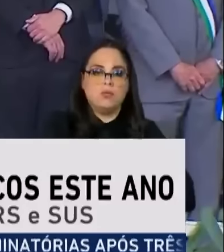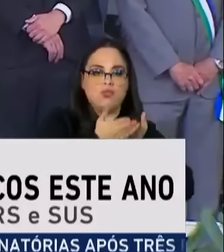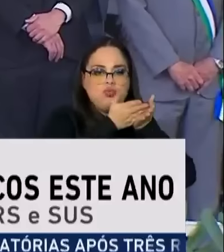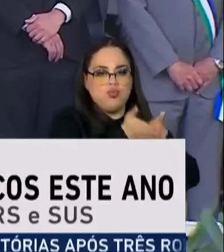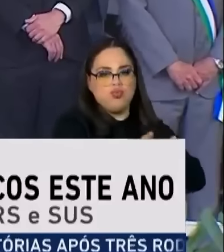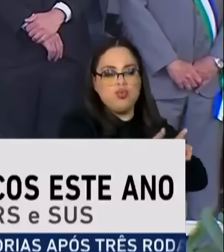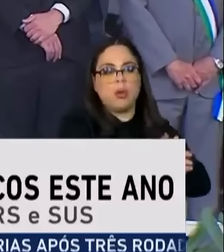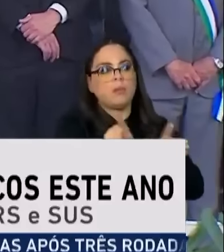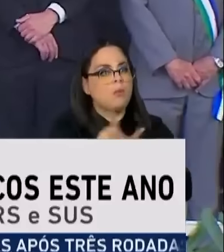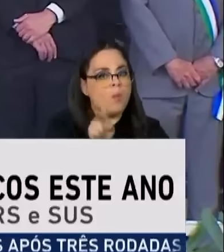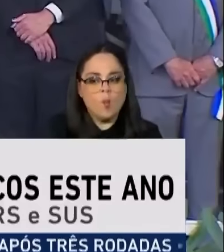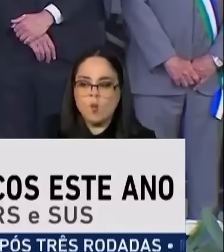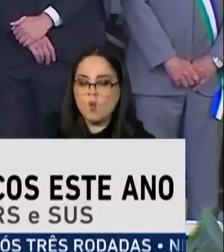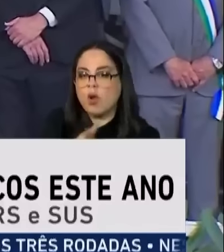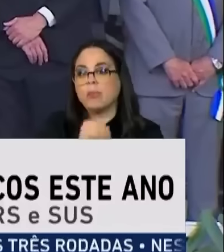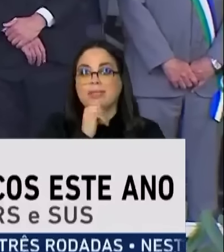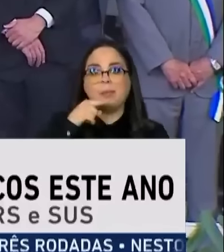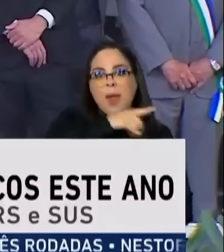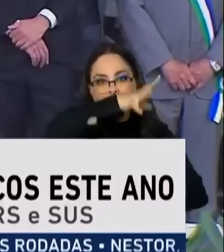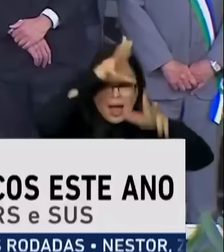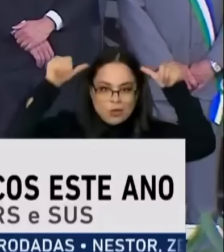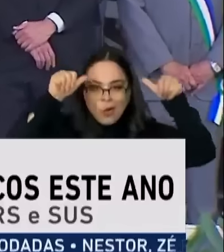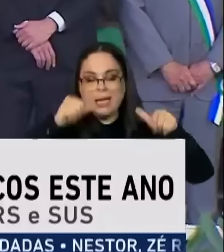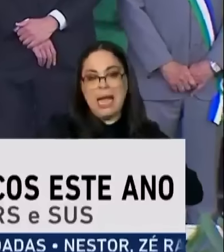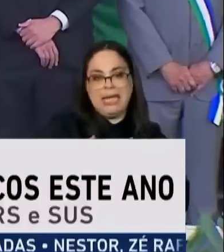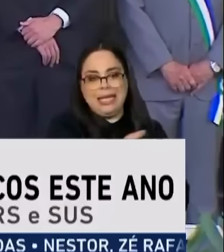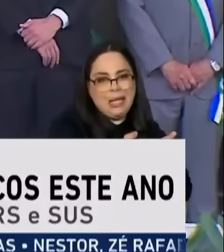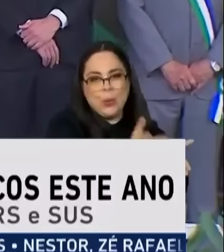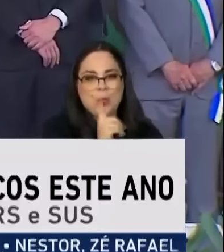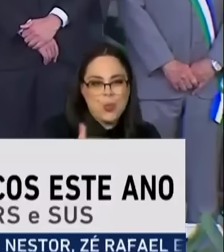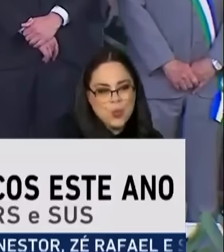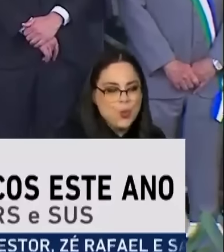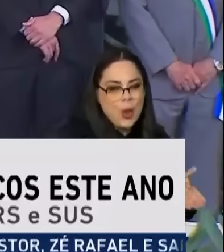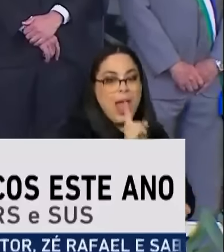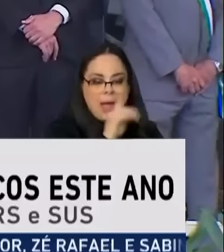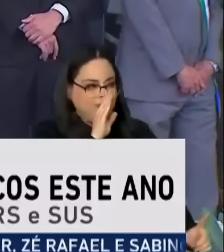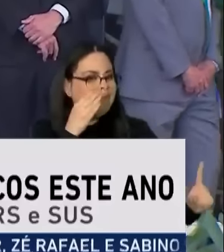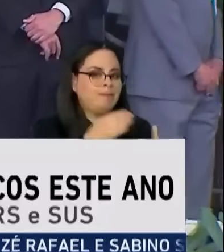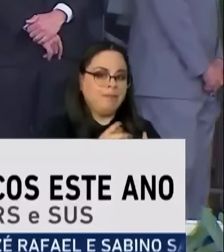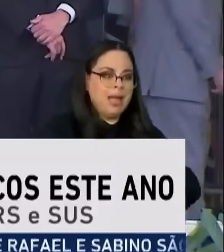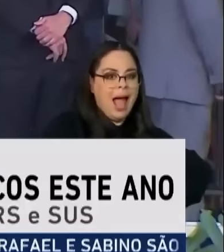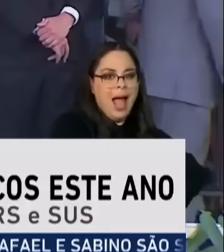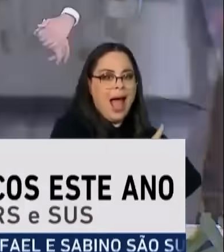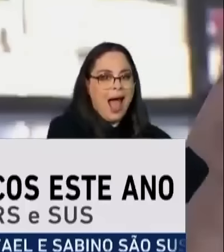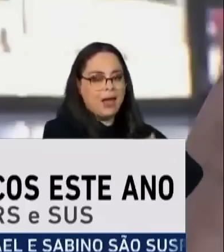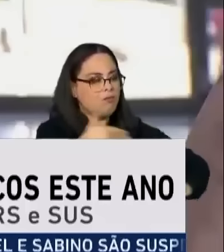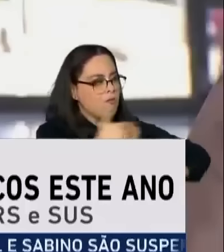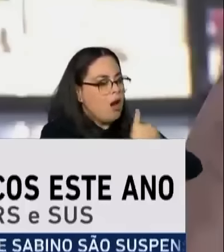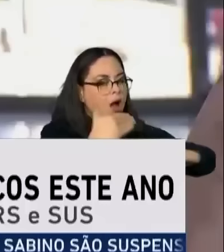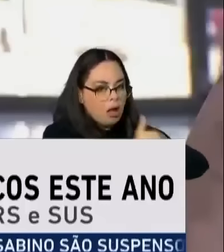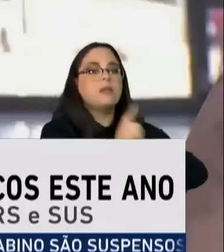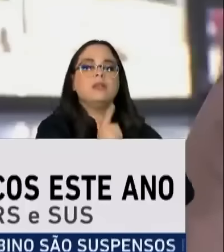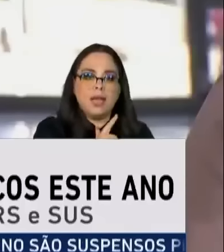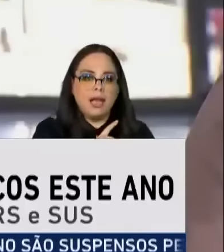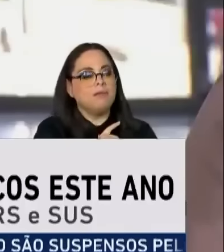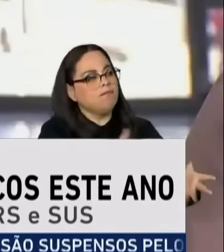vê, portanto, o presidente Lula ao lado de Geraldo Alckmin, também Rodrigo Pacheco, o ministro Alexandre